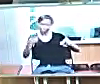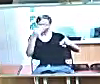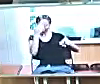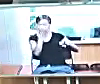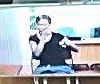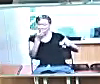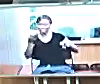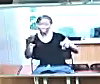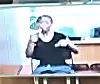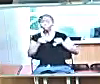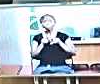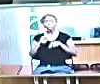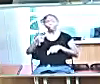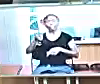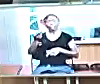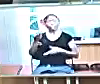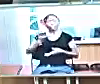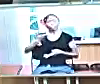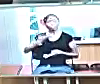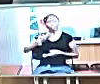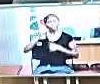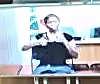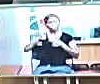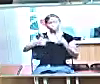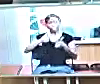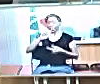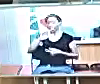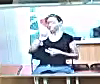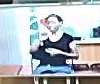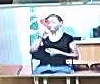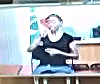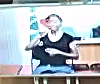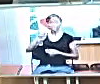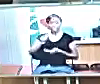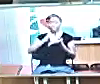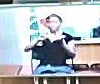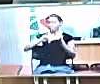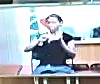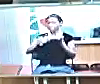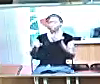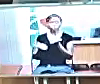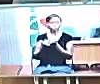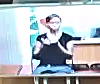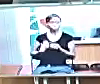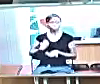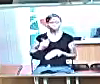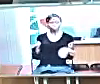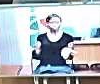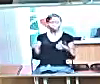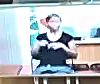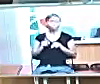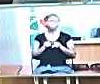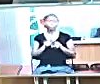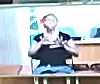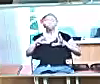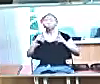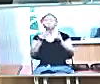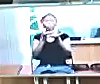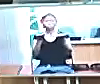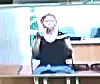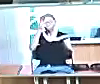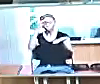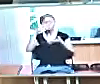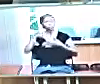de trabalho a secretária adjunta carla frança está presente conosco e também a todos os representantes